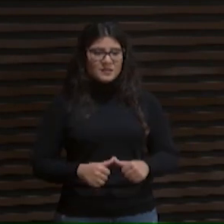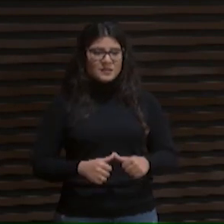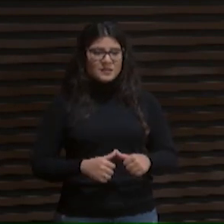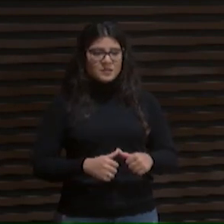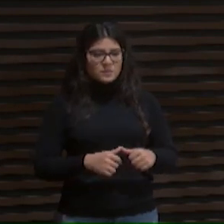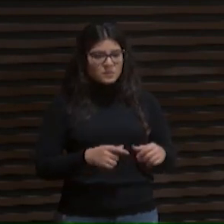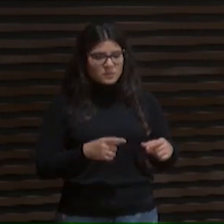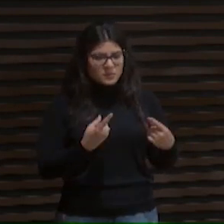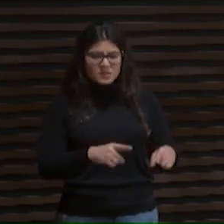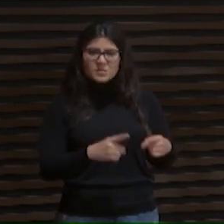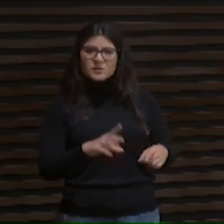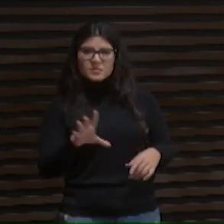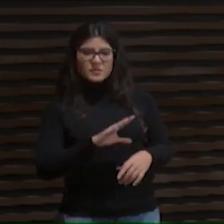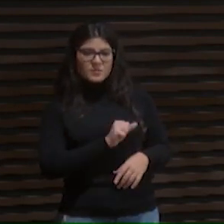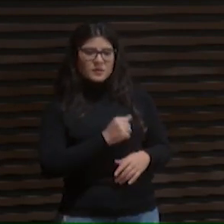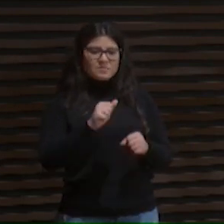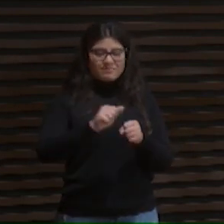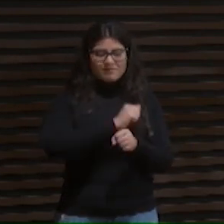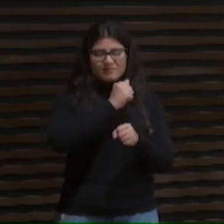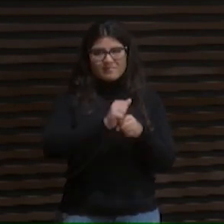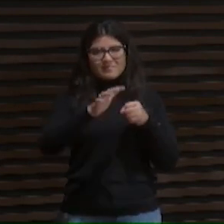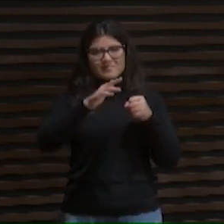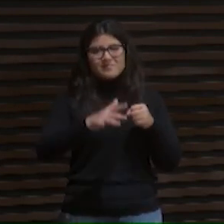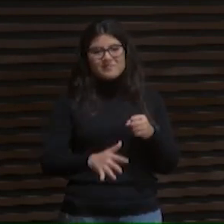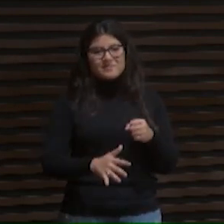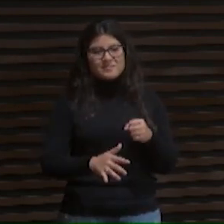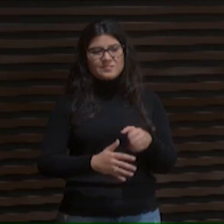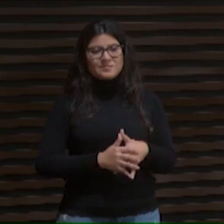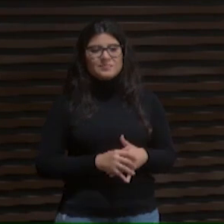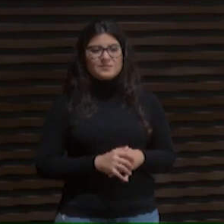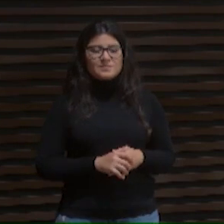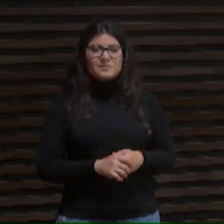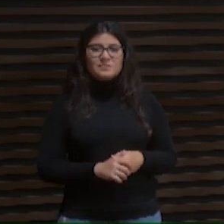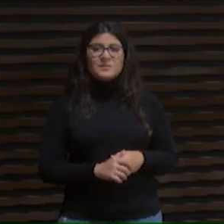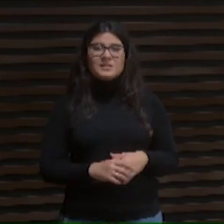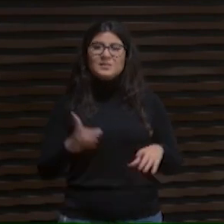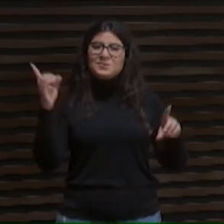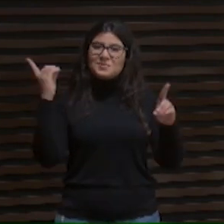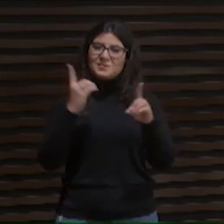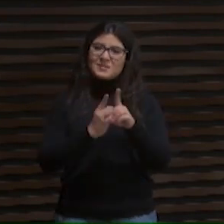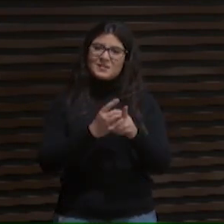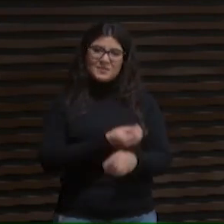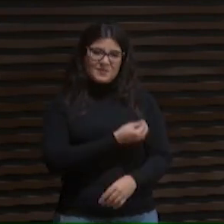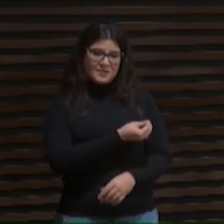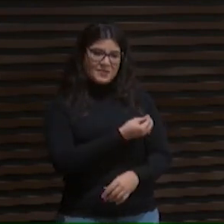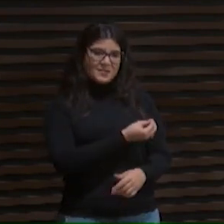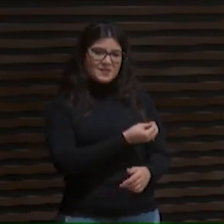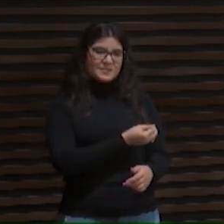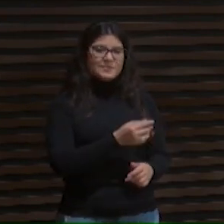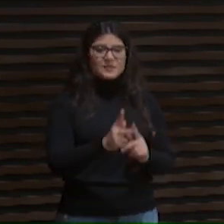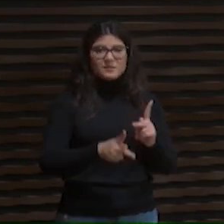a transbordar, a desbordar do seu vaso para alcançar outras vidas.